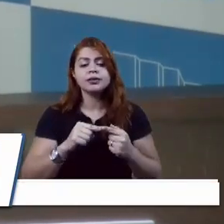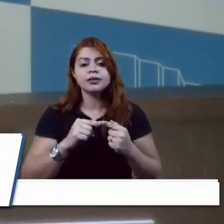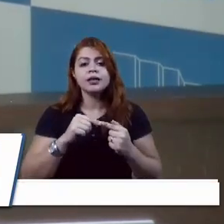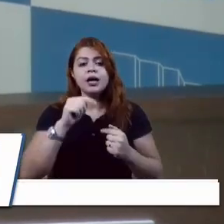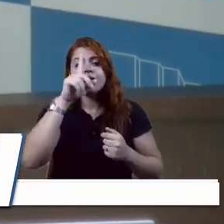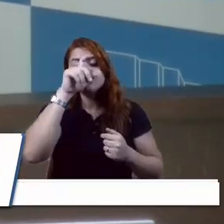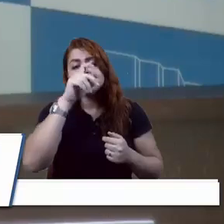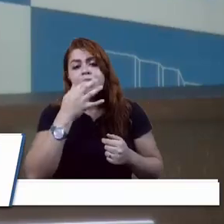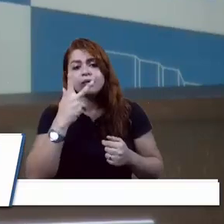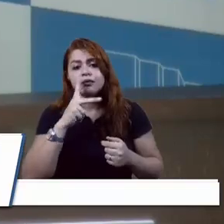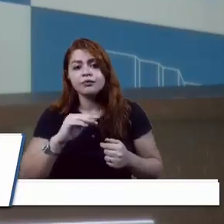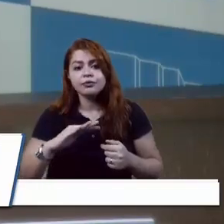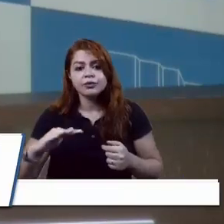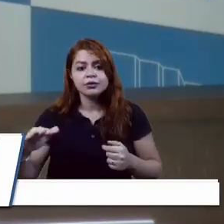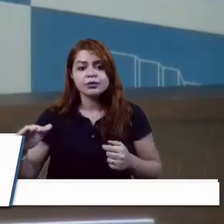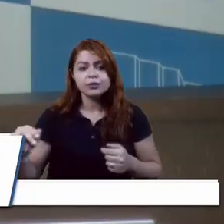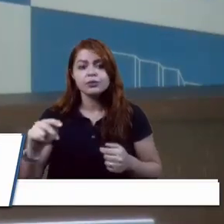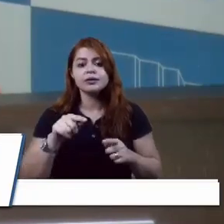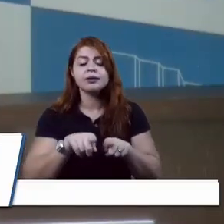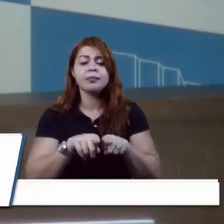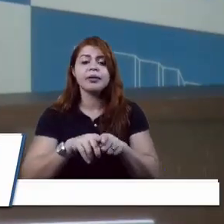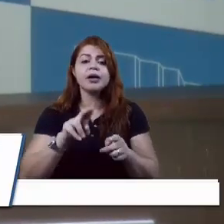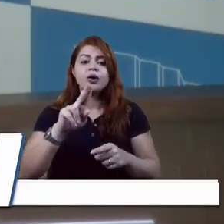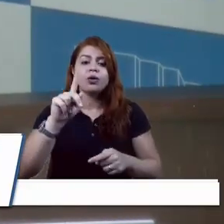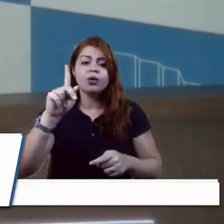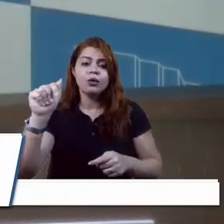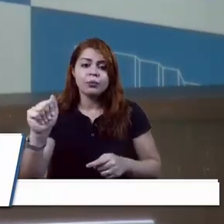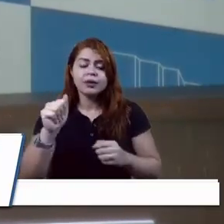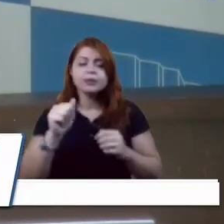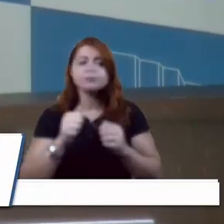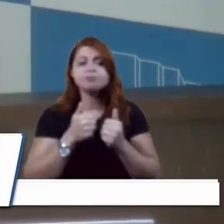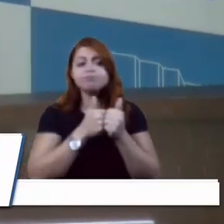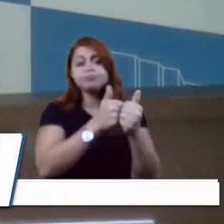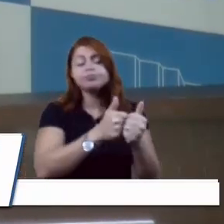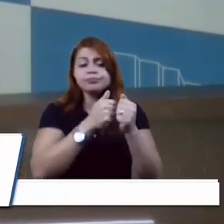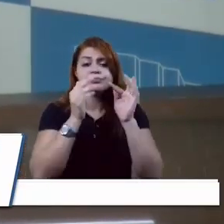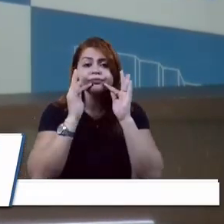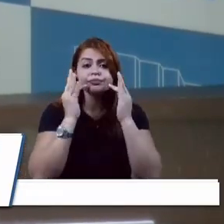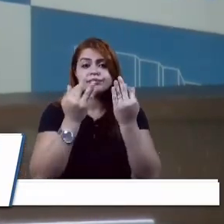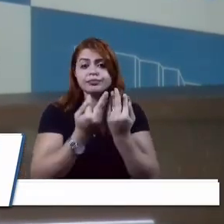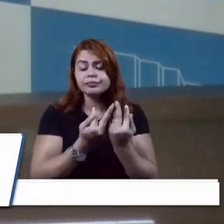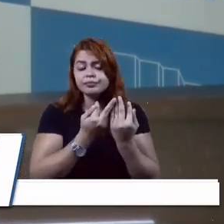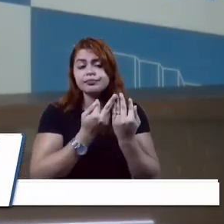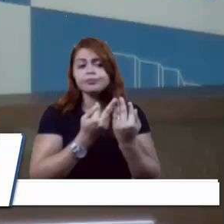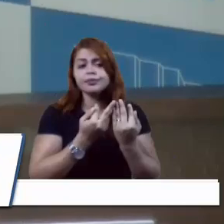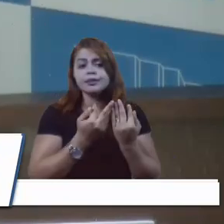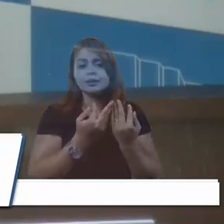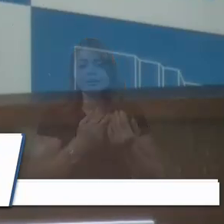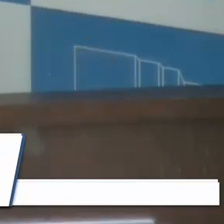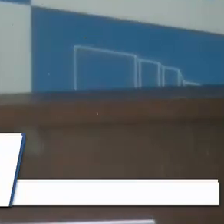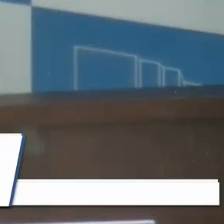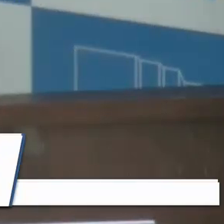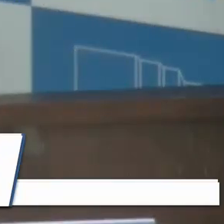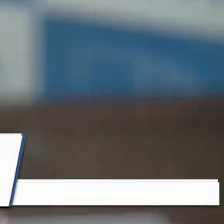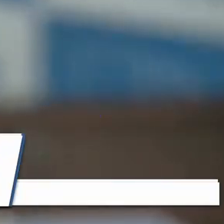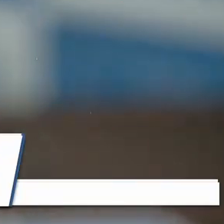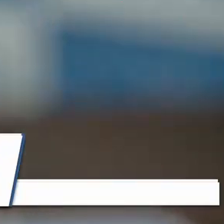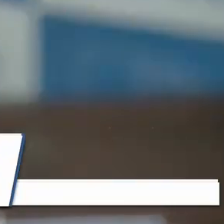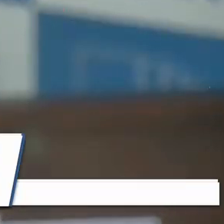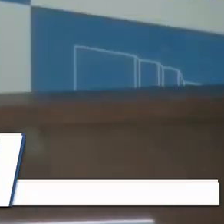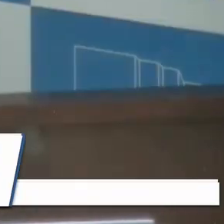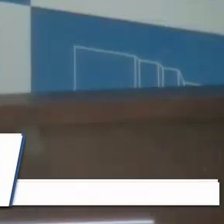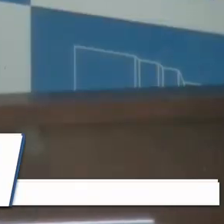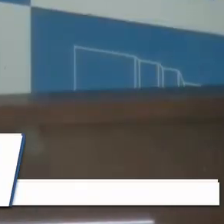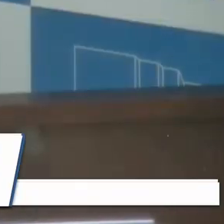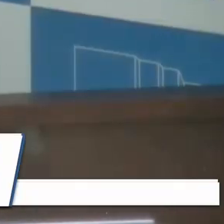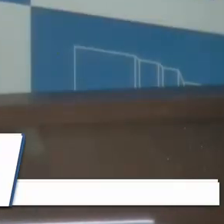esses familiares. Então, eu quero falar aí com os munícipes para que vocês possam... eu